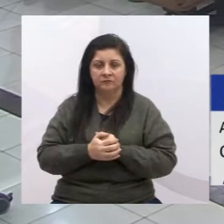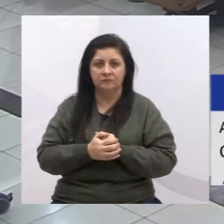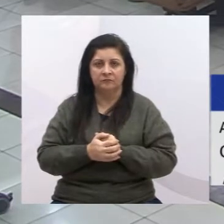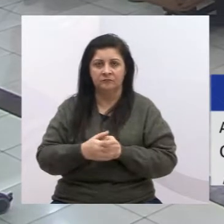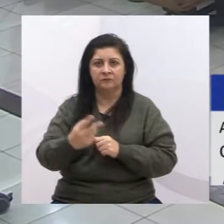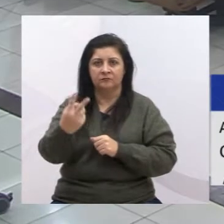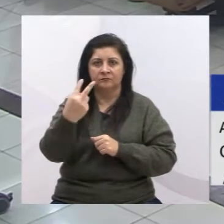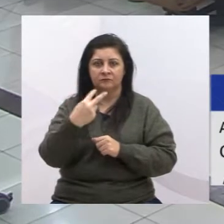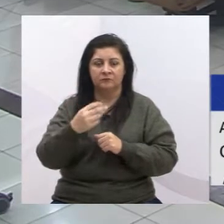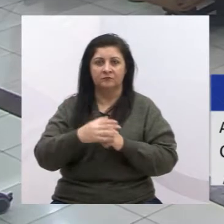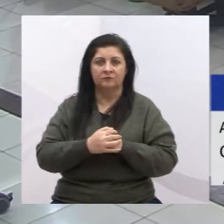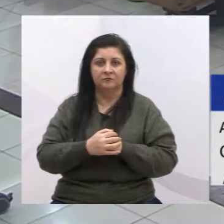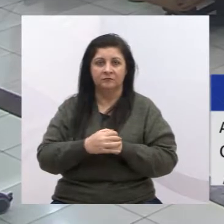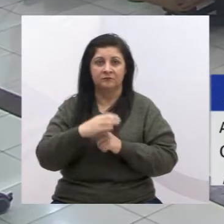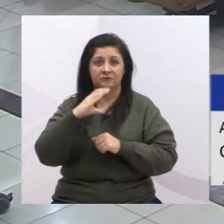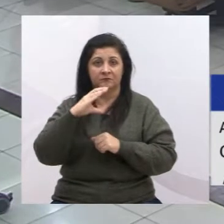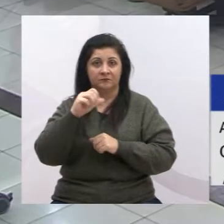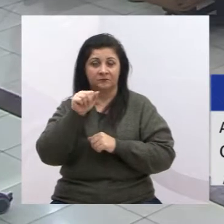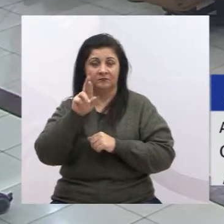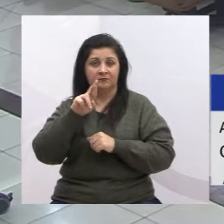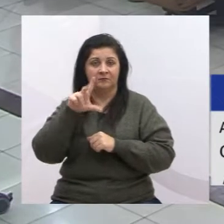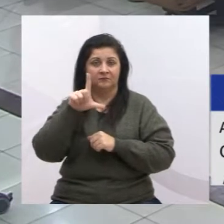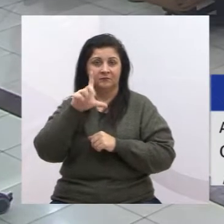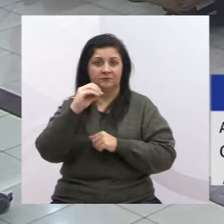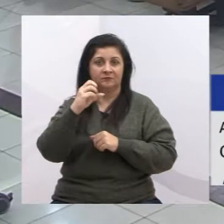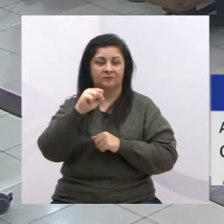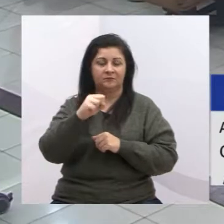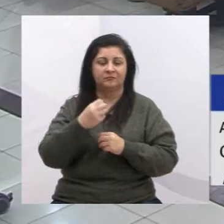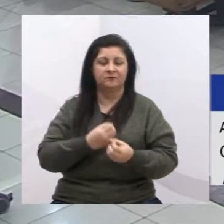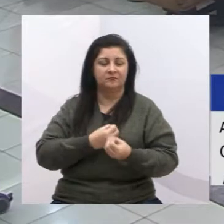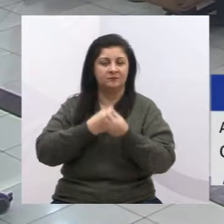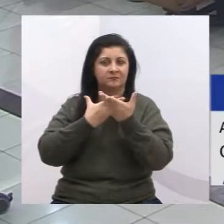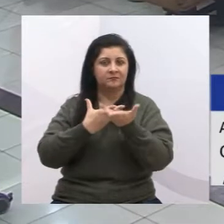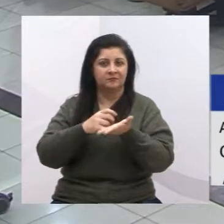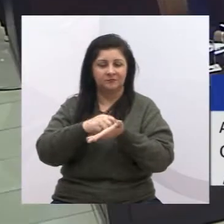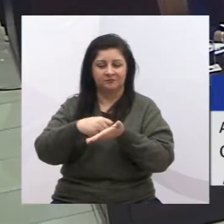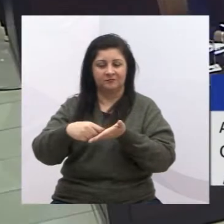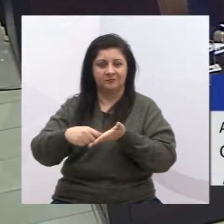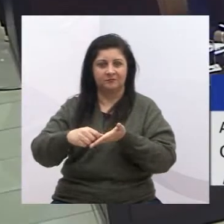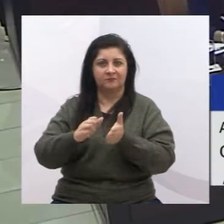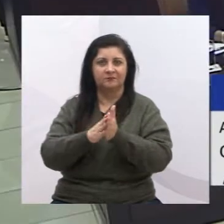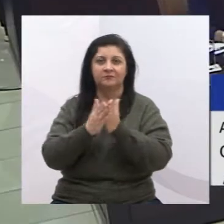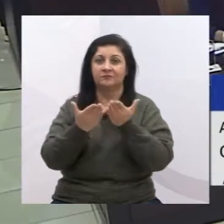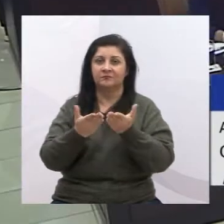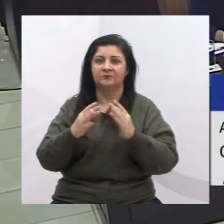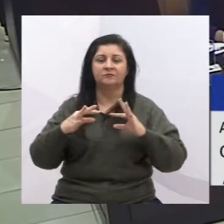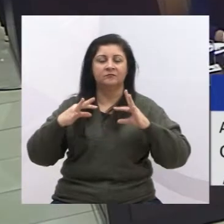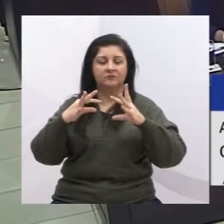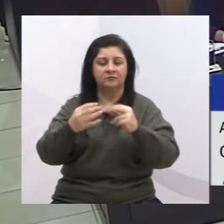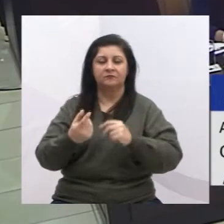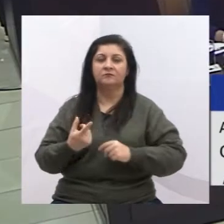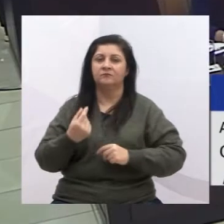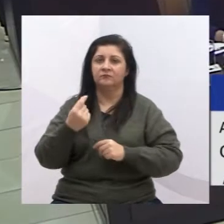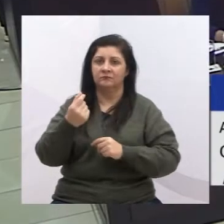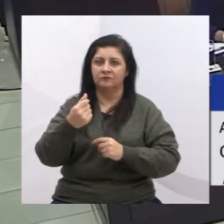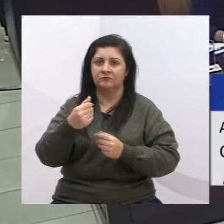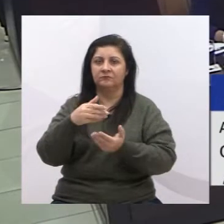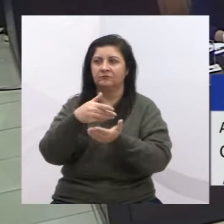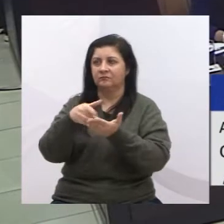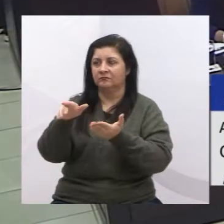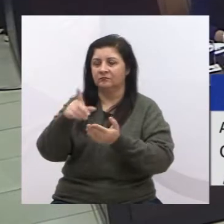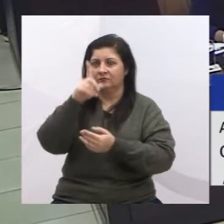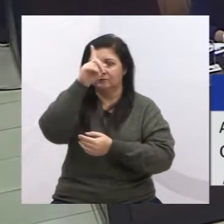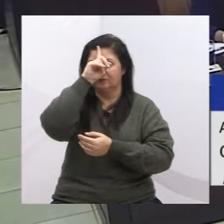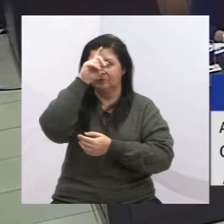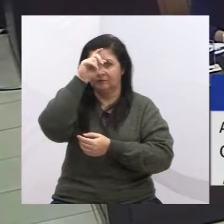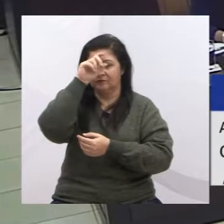Carlos, o poeta, vai escrever um livro aí, e toda a arrecadação, Maria Amélia, será destinada ao Hospital São Francisco.